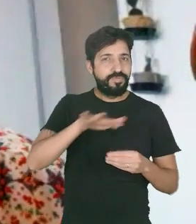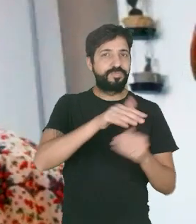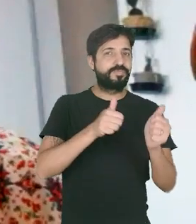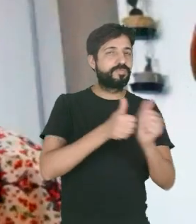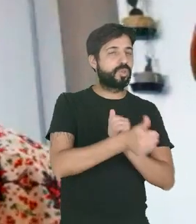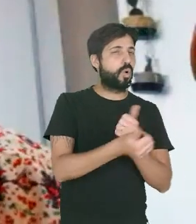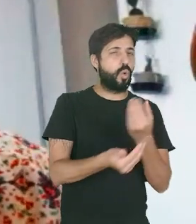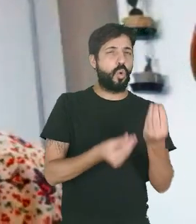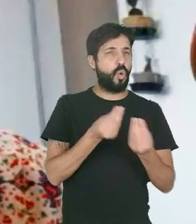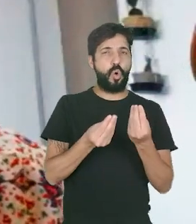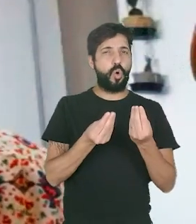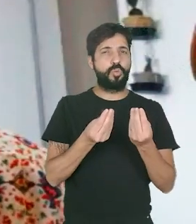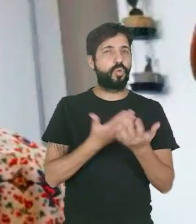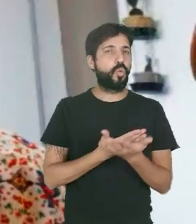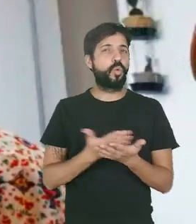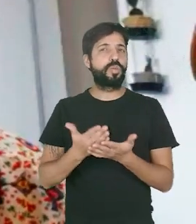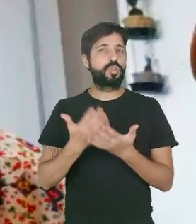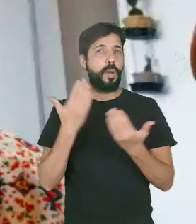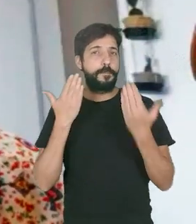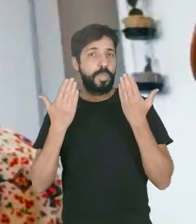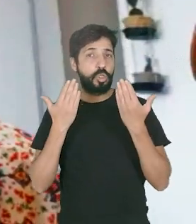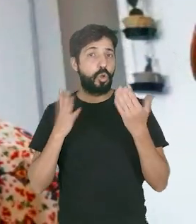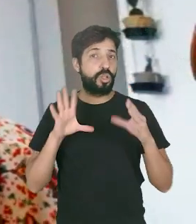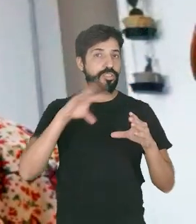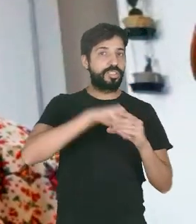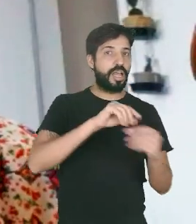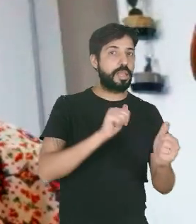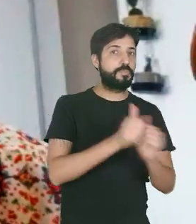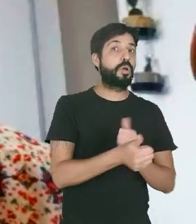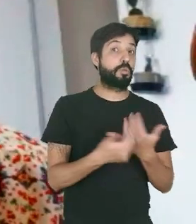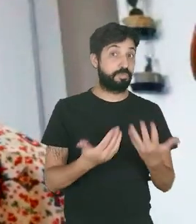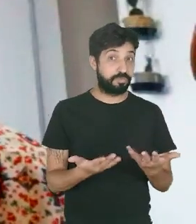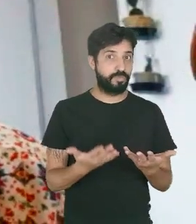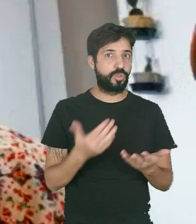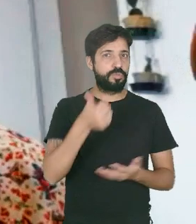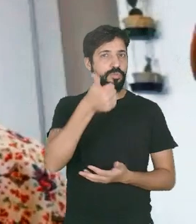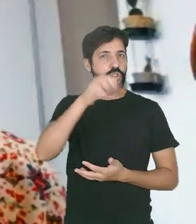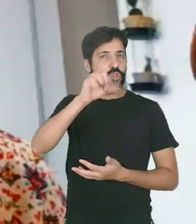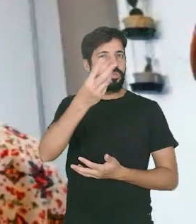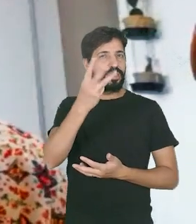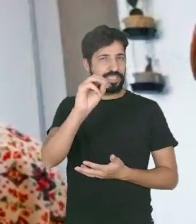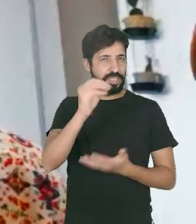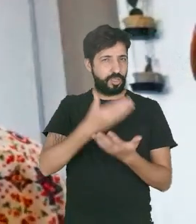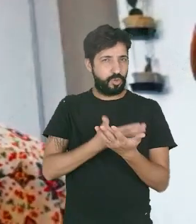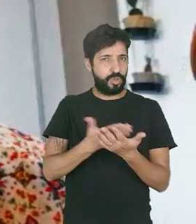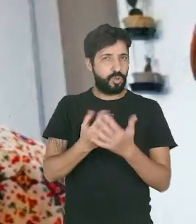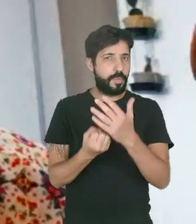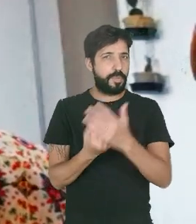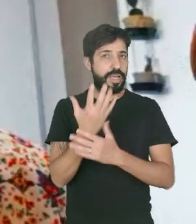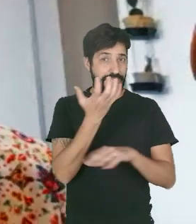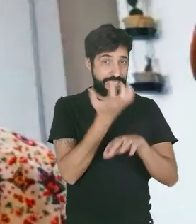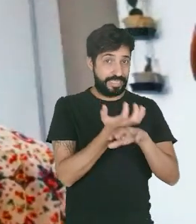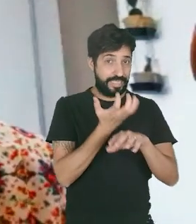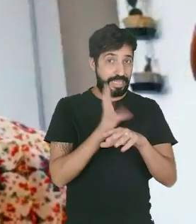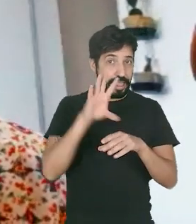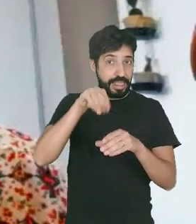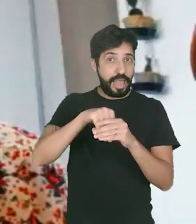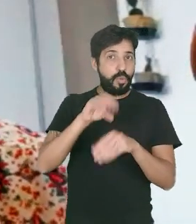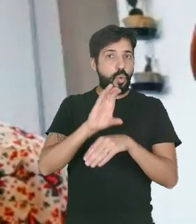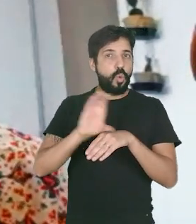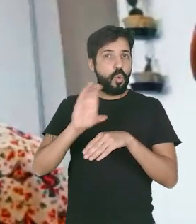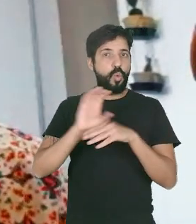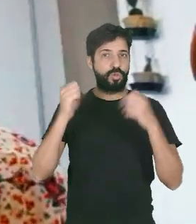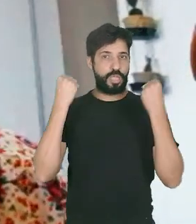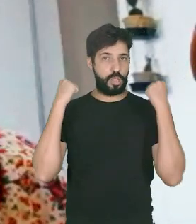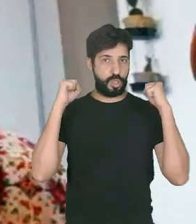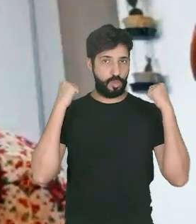Mas como é que começou a inserção da psicologia nessa área? Desde os anos 30, a psicologia ela aparece como disciplina nos cursos de